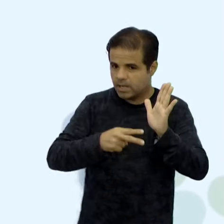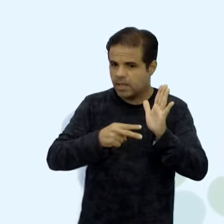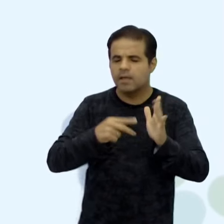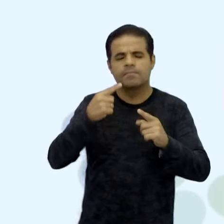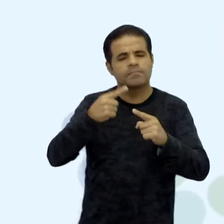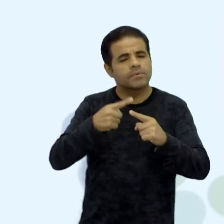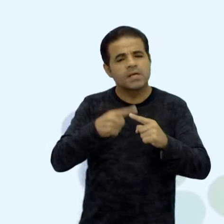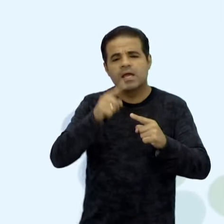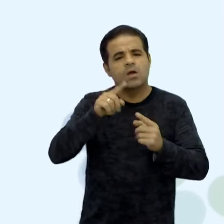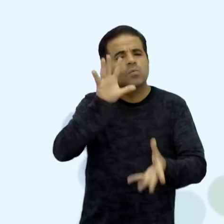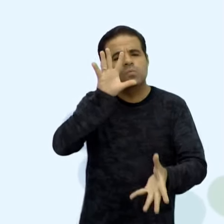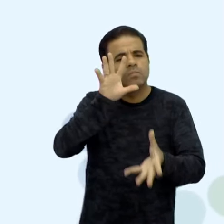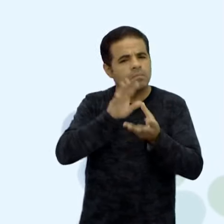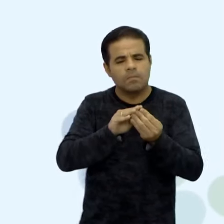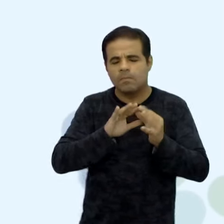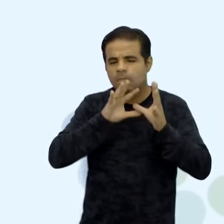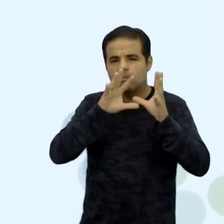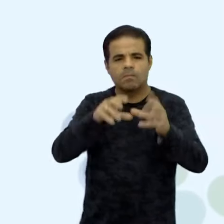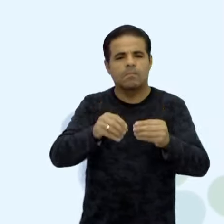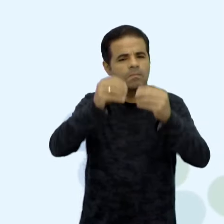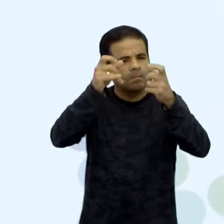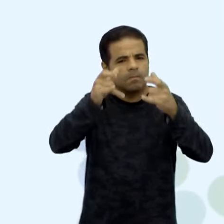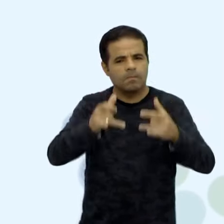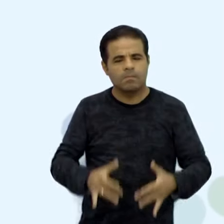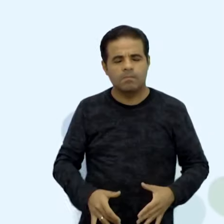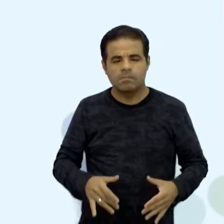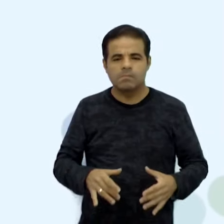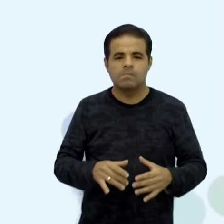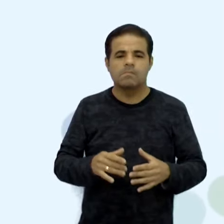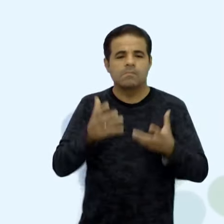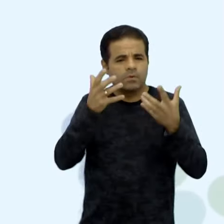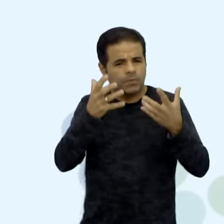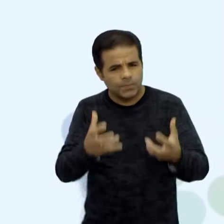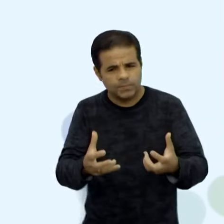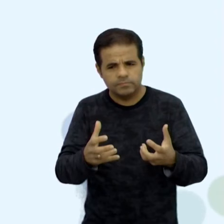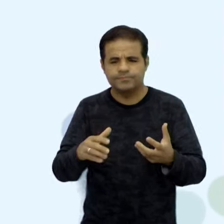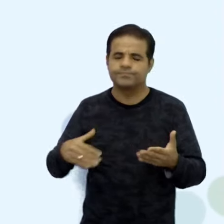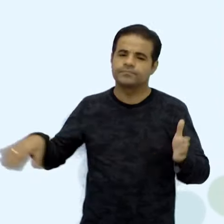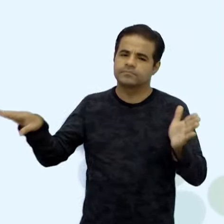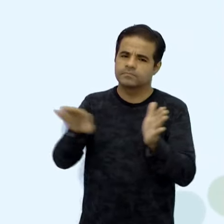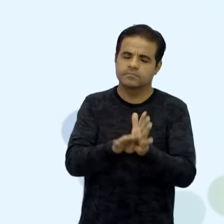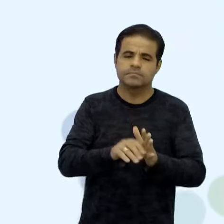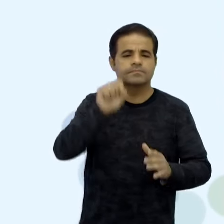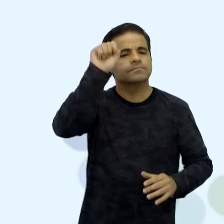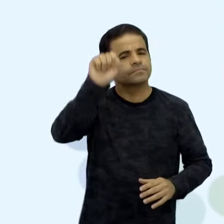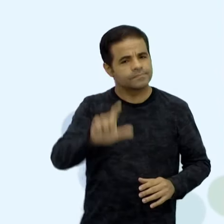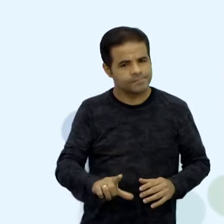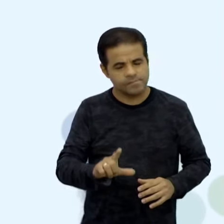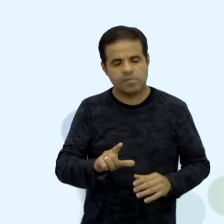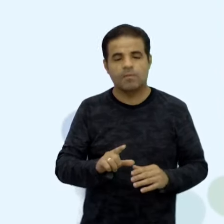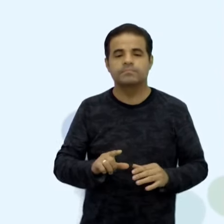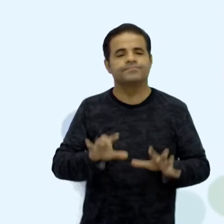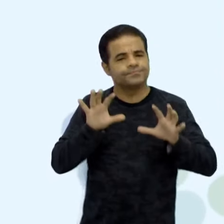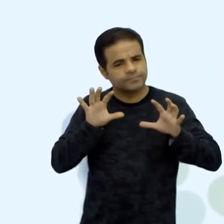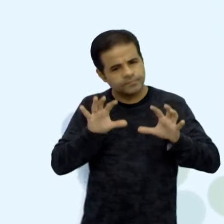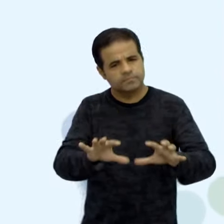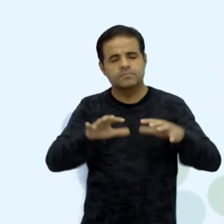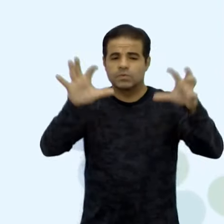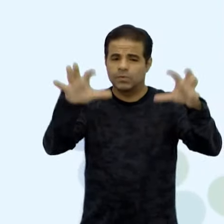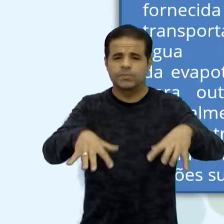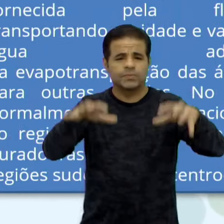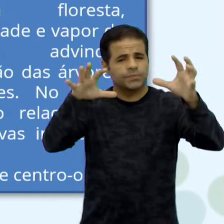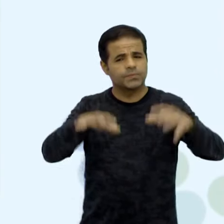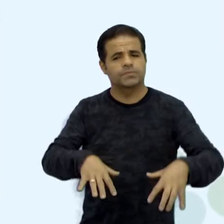é basicamente um resumo aí do que eu falei, né? Que a umidade ela vem até a região sudeste e causa as